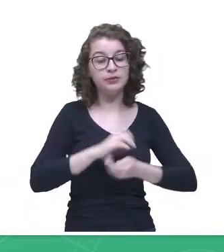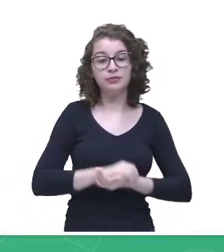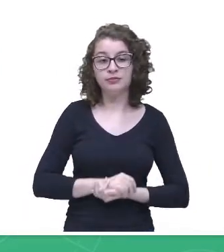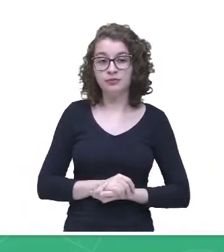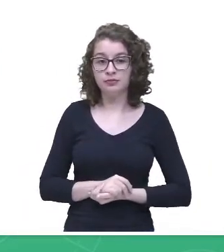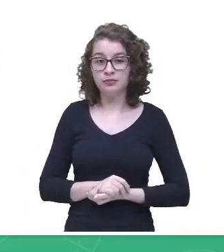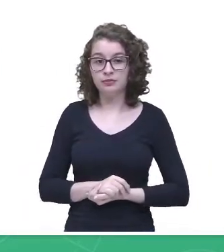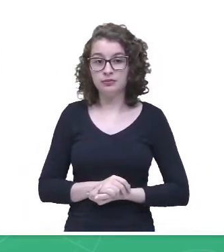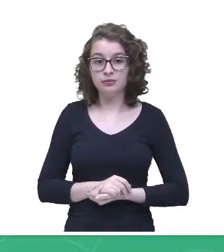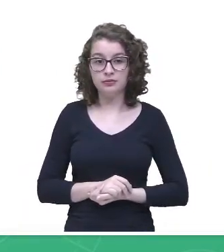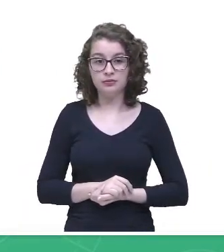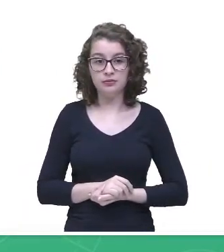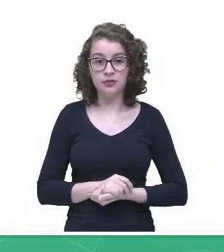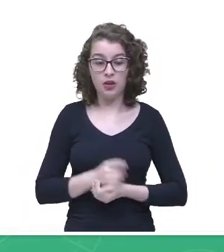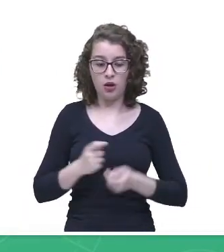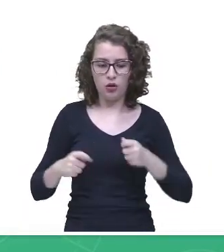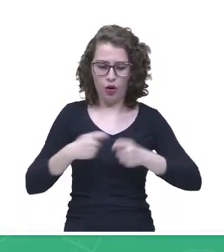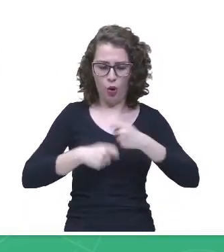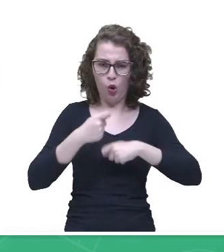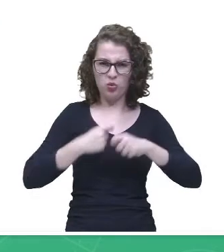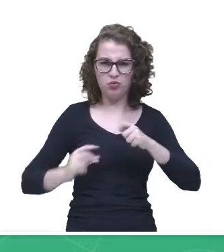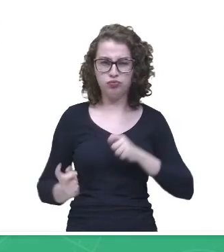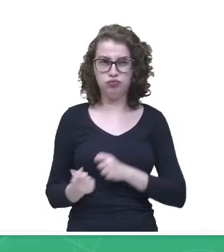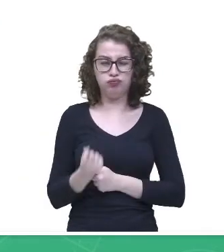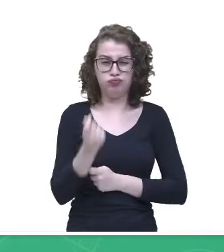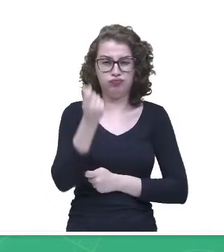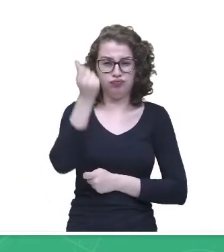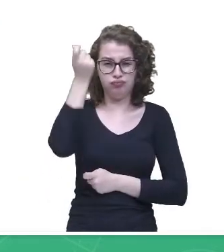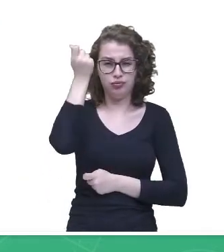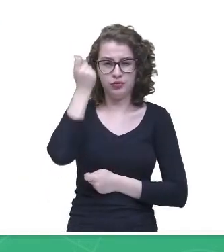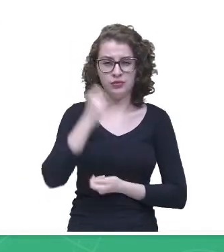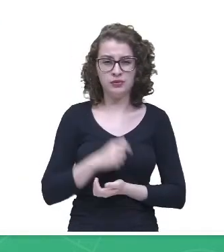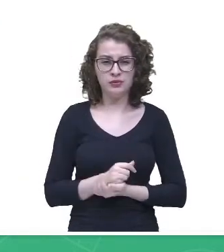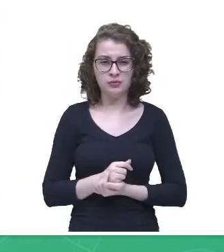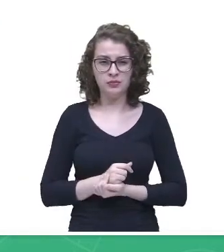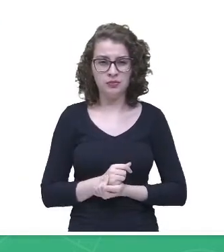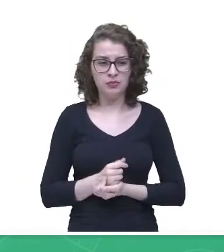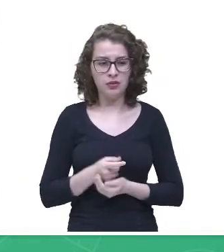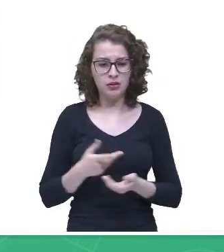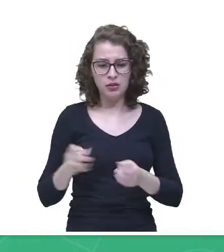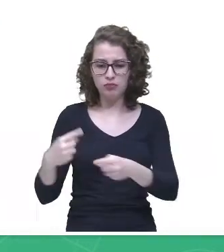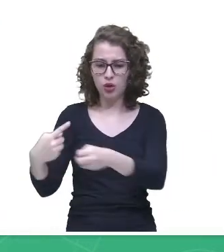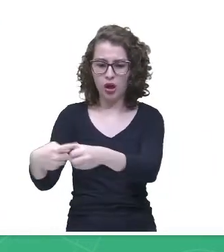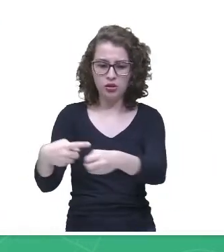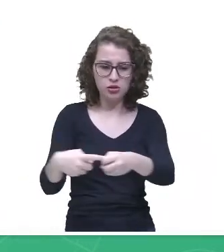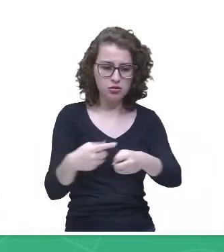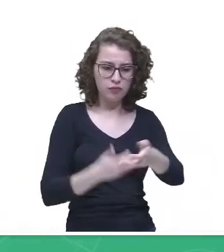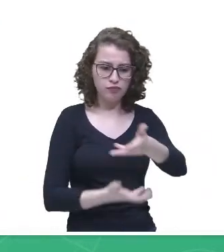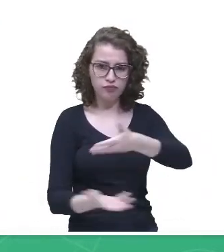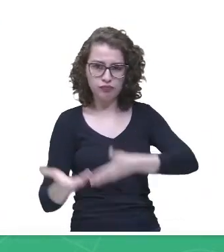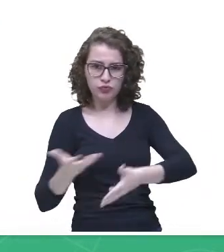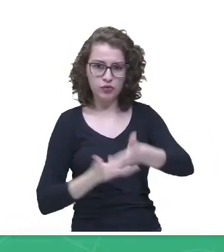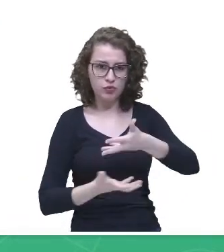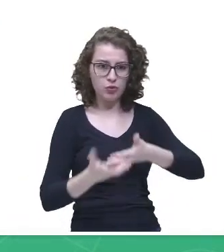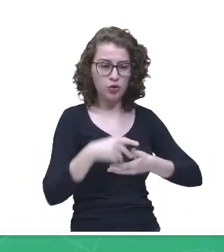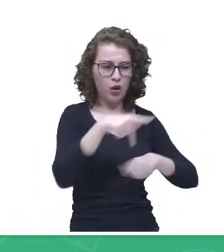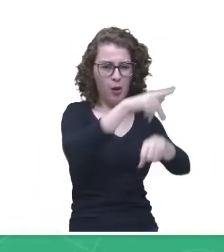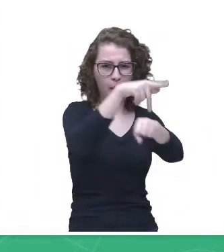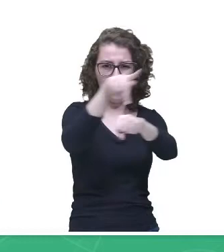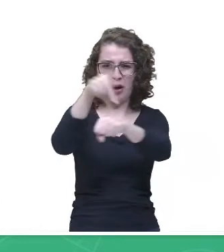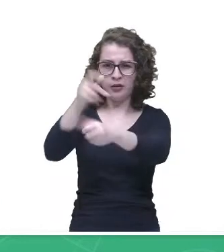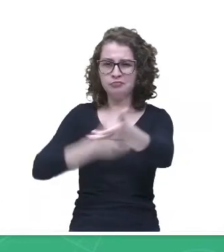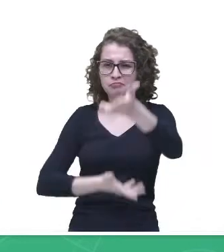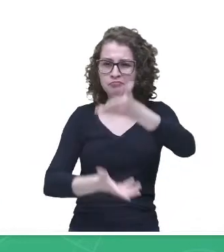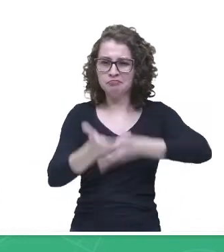economia capitalista que permeia, né, ali outras cidades de outros países, né?